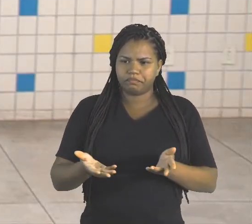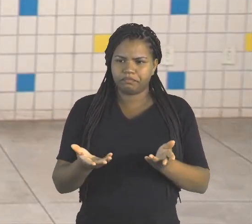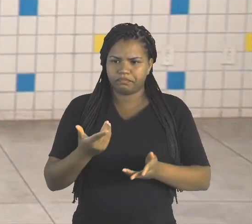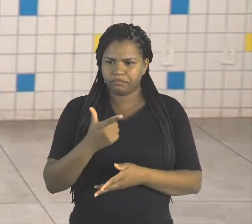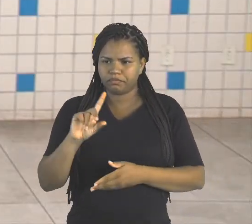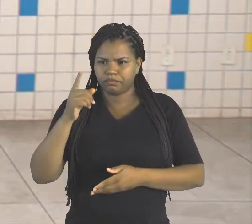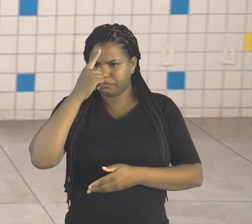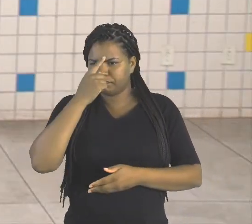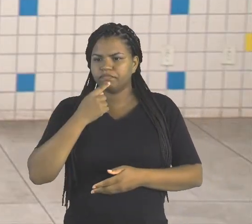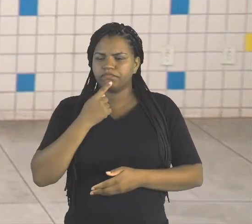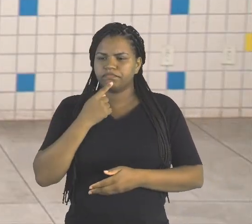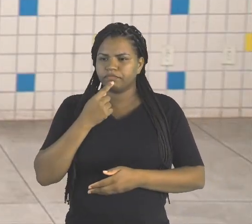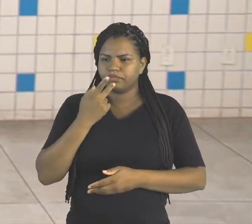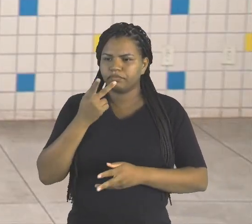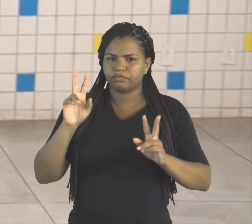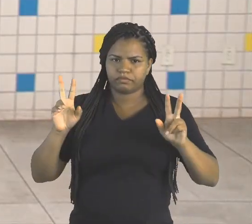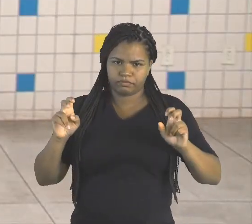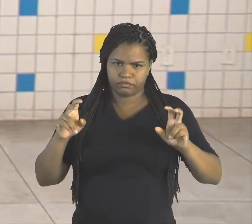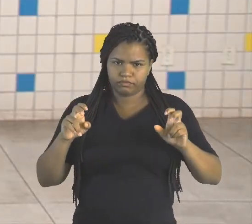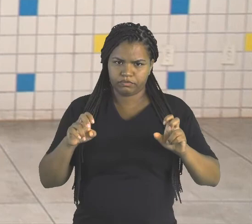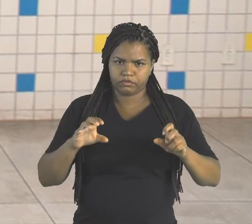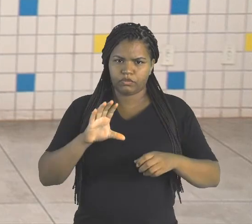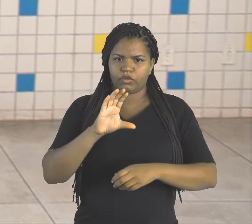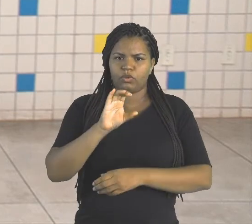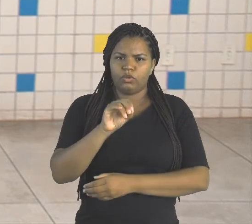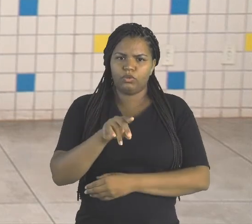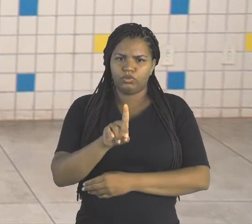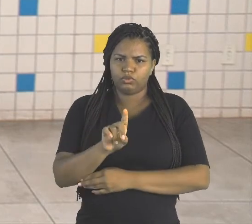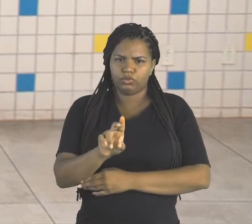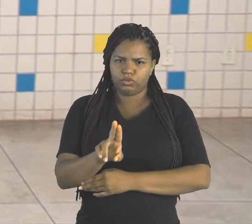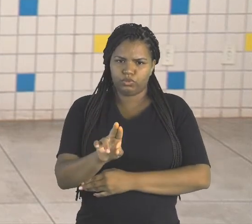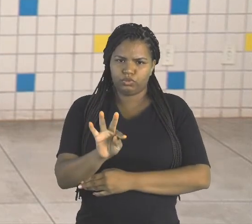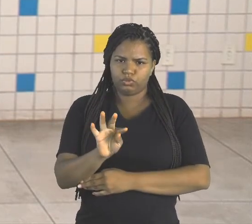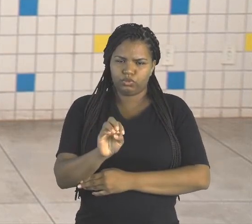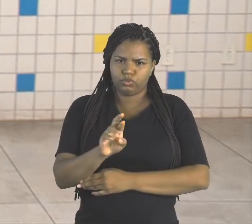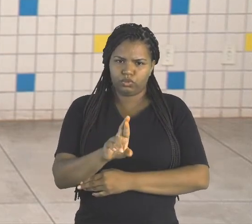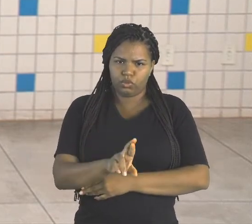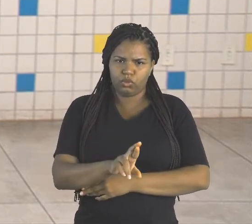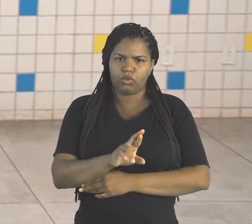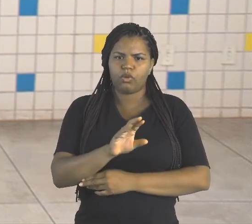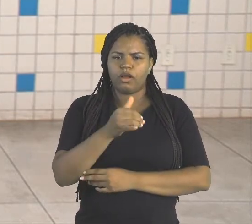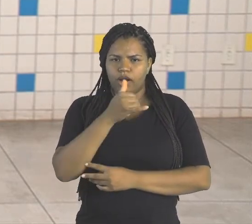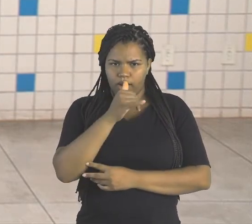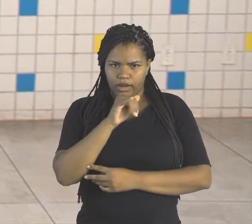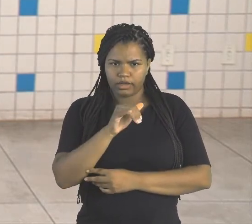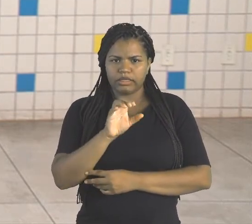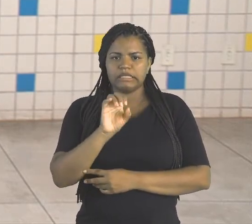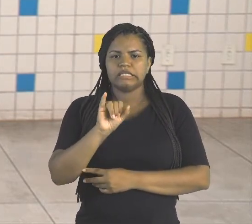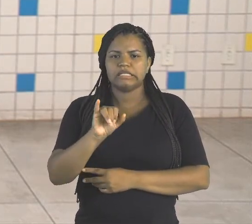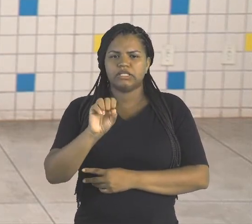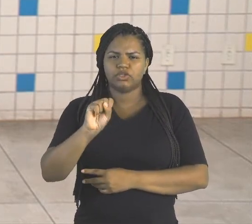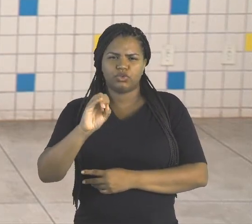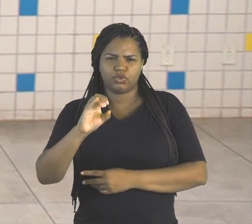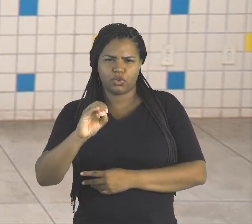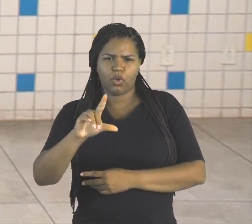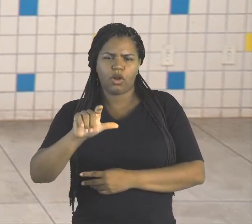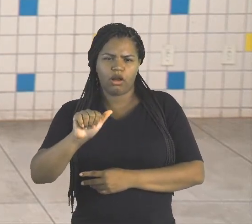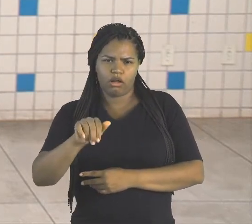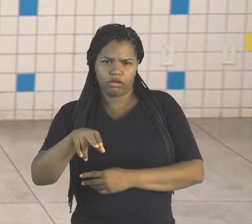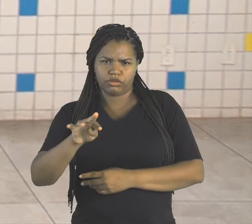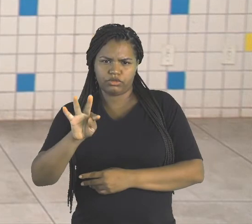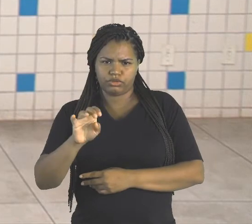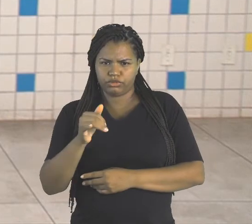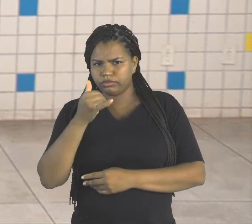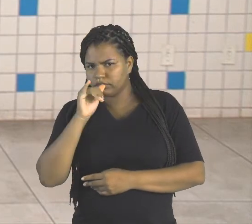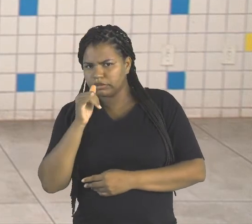aí, pessoal. Nós vamos falar agora sobre condutores elétricos e isolantes elétricos. Qual que é a diferença entre os dois? Condutores